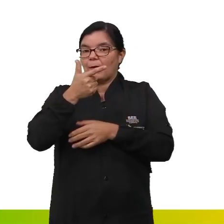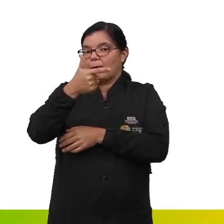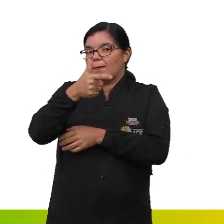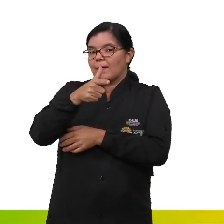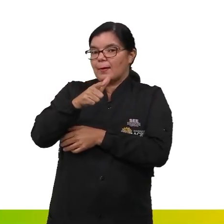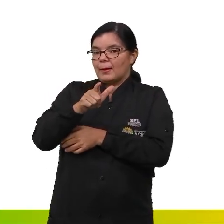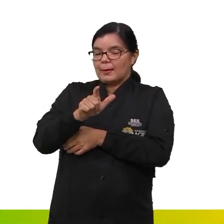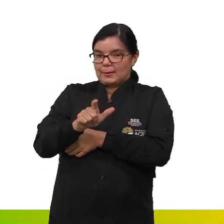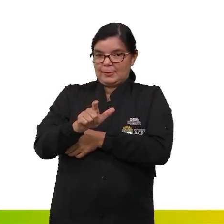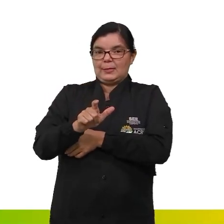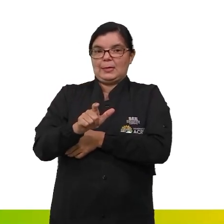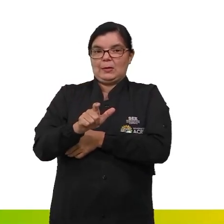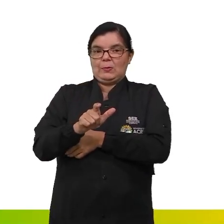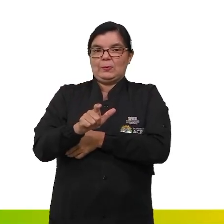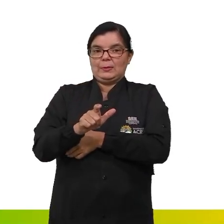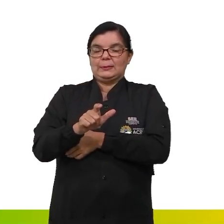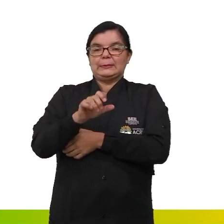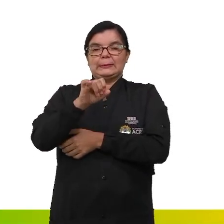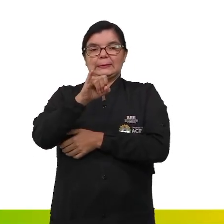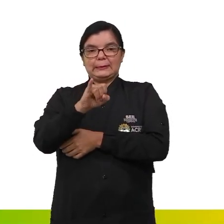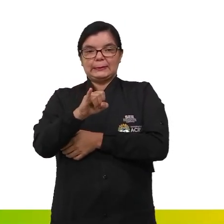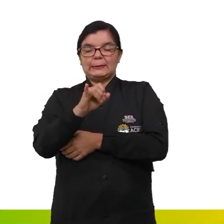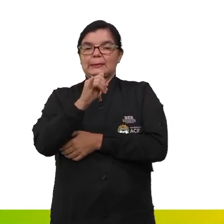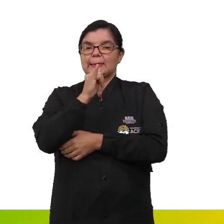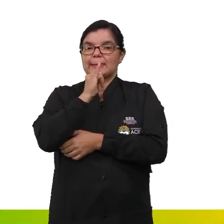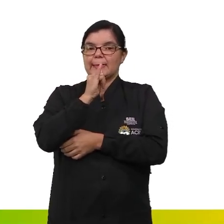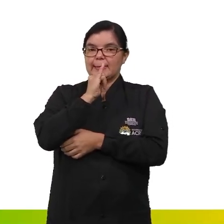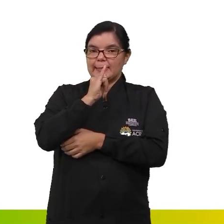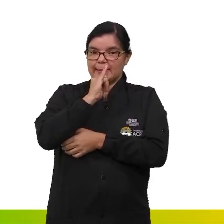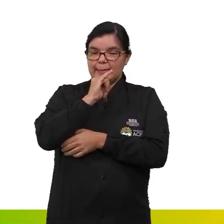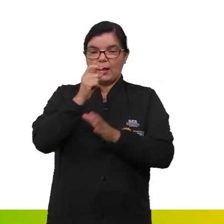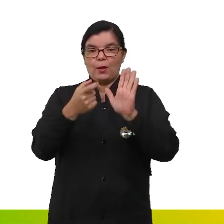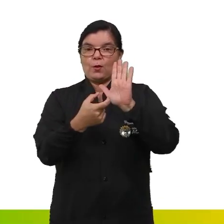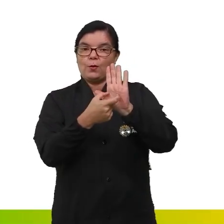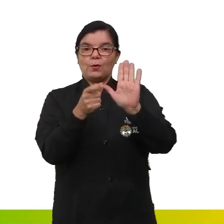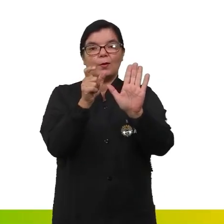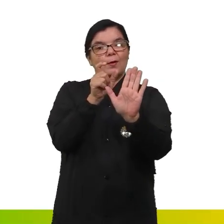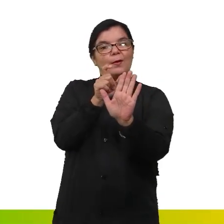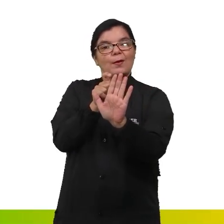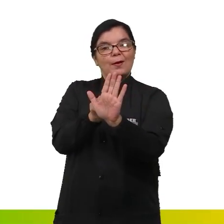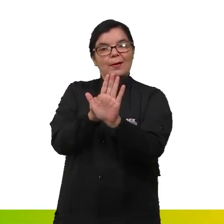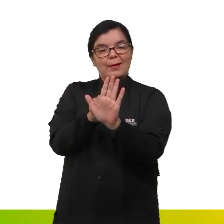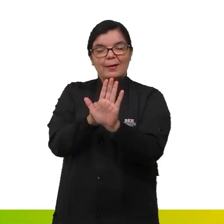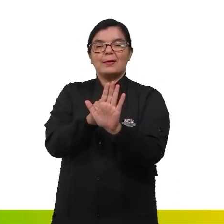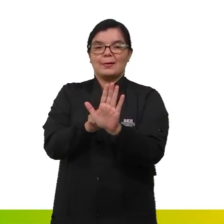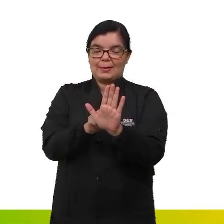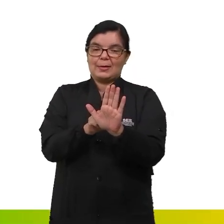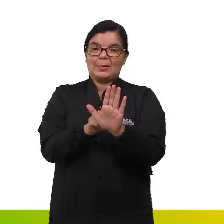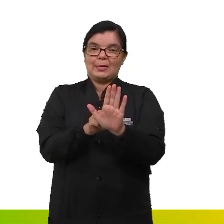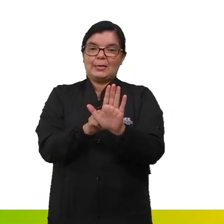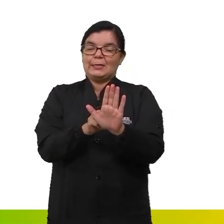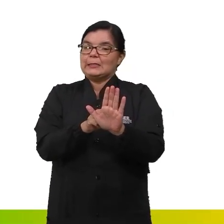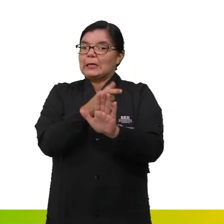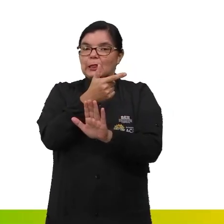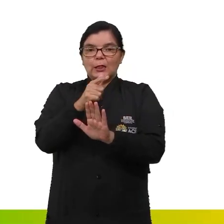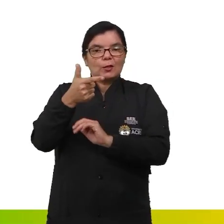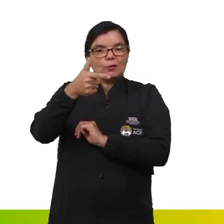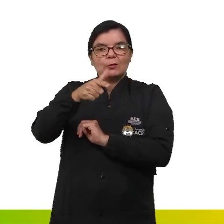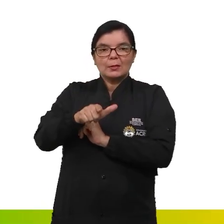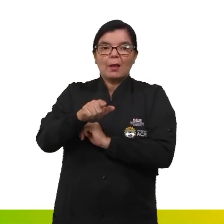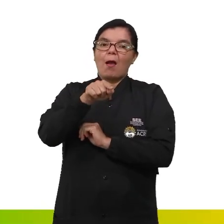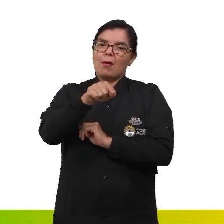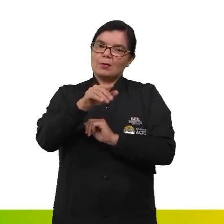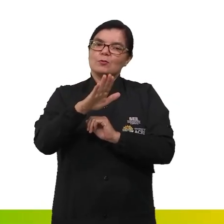repetição. Se lá na elipse eu tenho o objetivo de fazer com que não haja